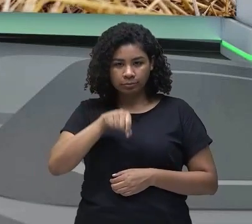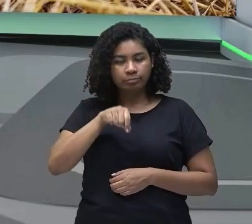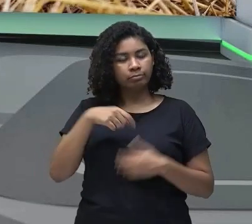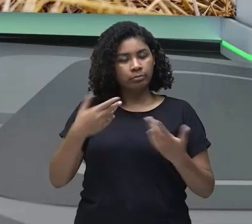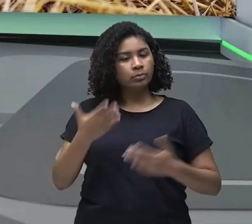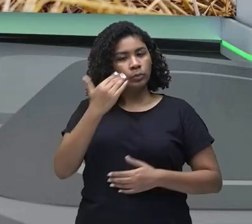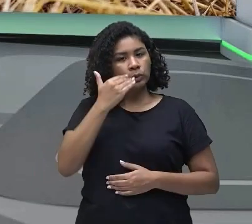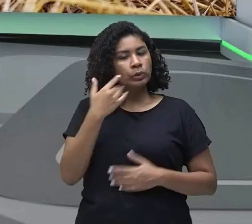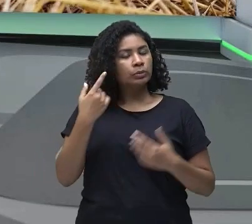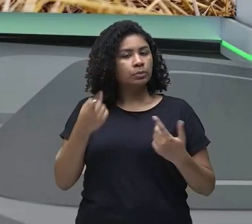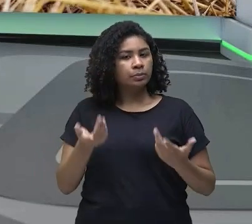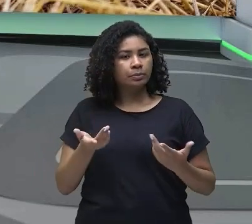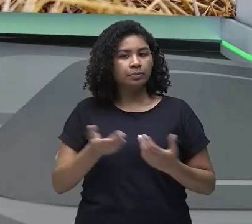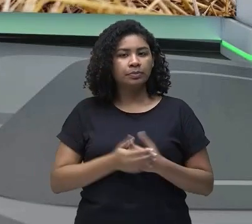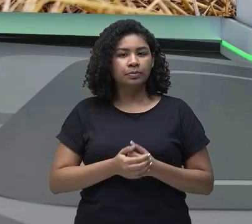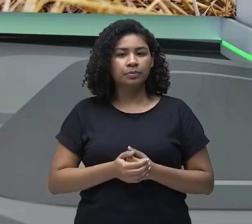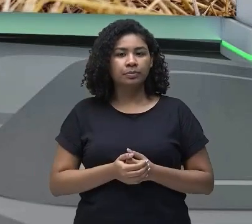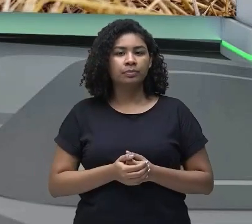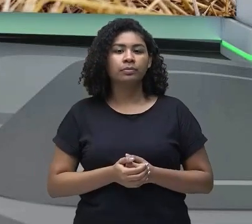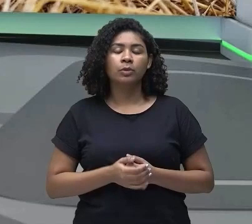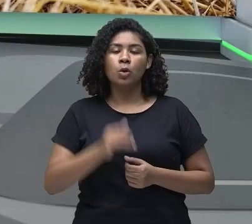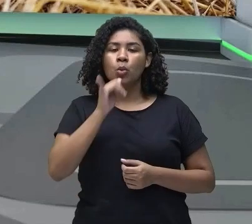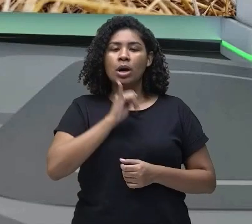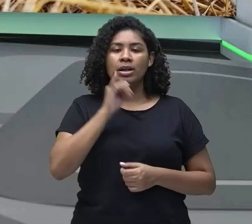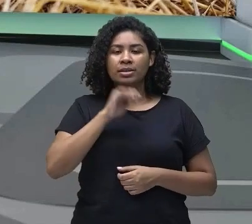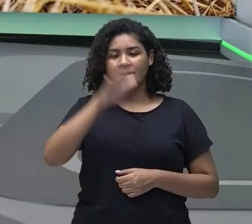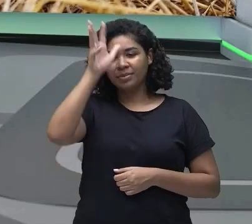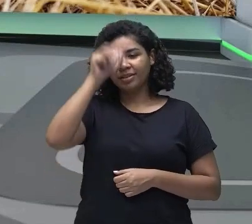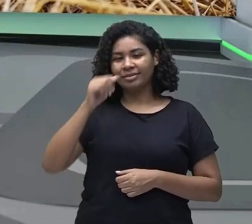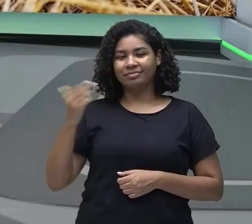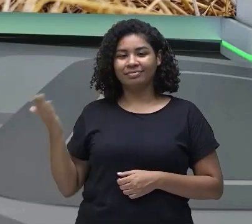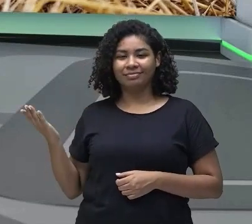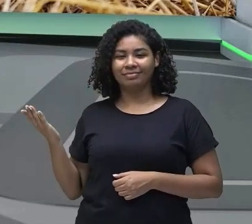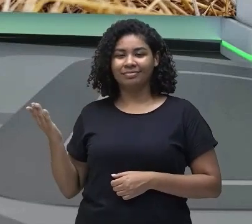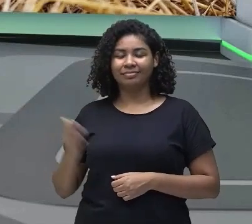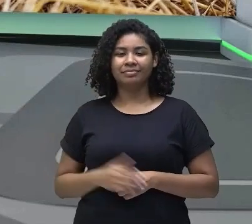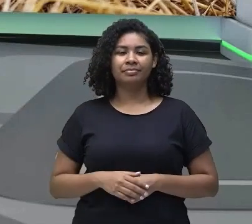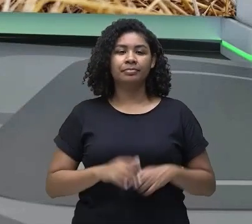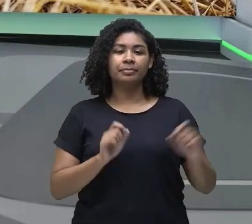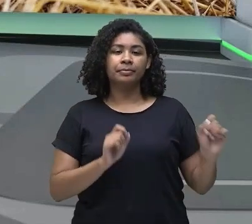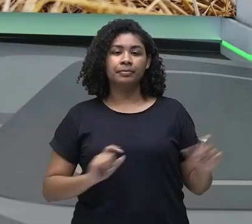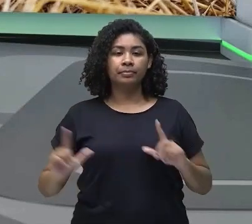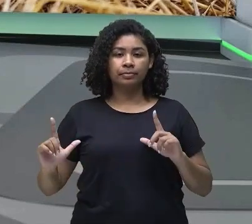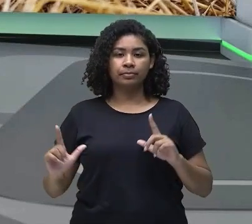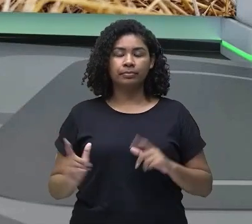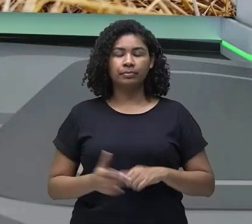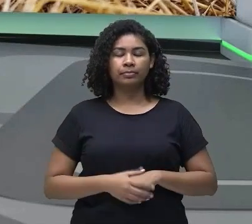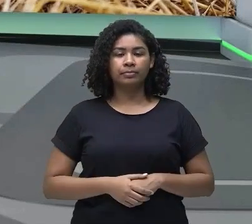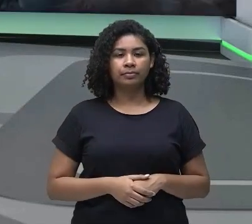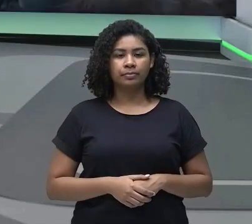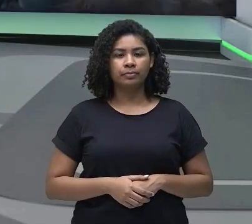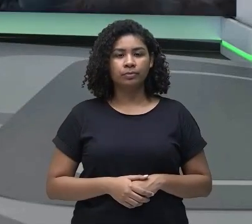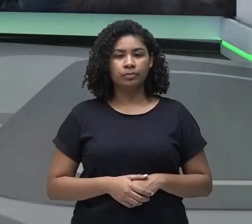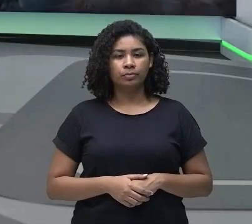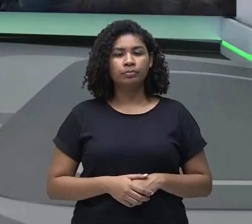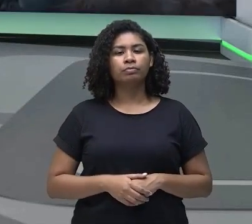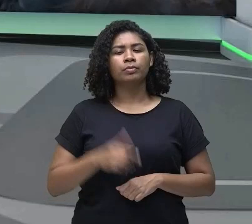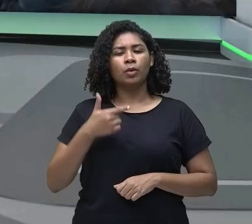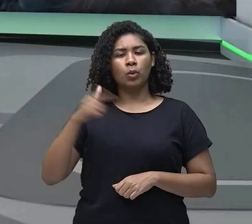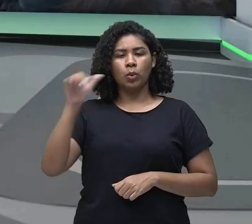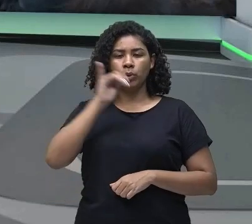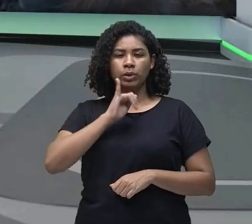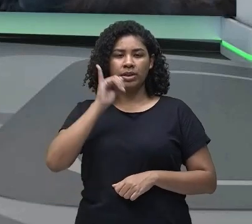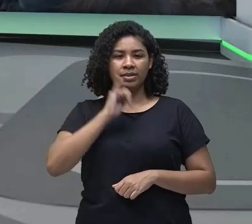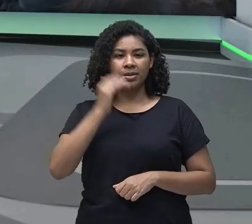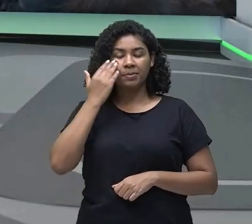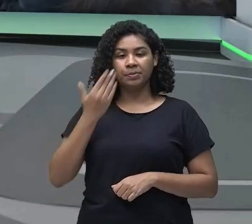sementes e grãos. Um exemplo é a galinha. Vamos continuar com o nosso exemplo. O